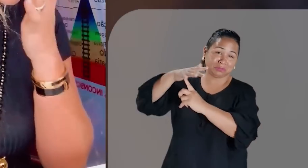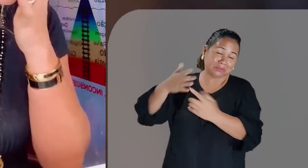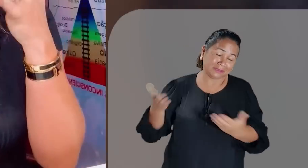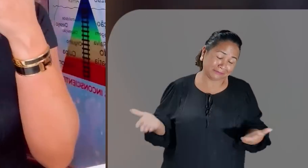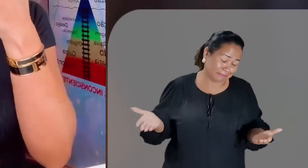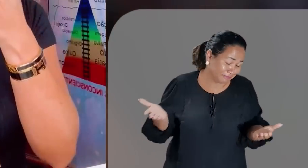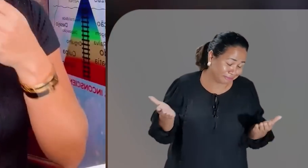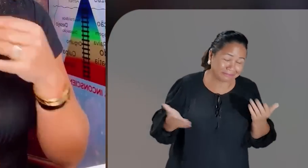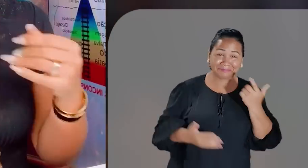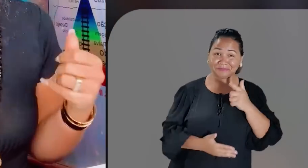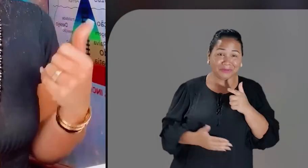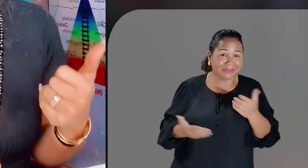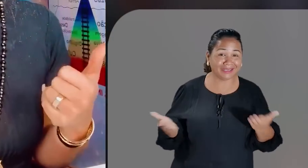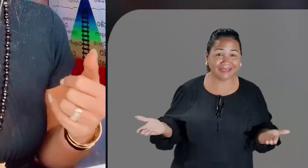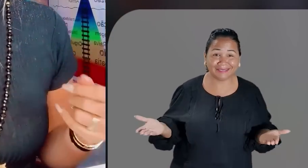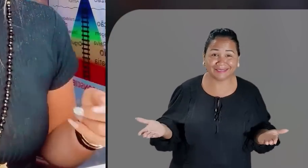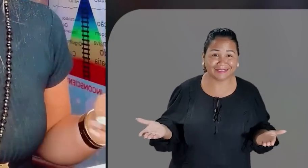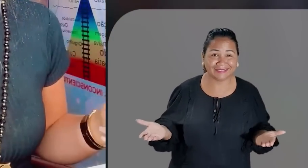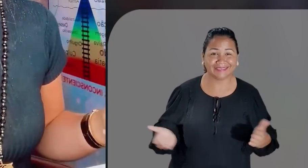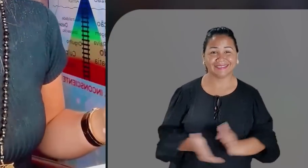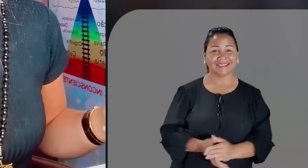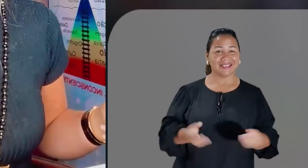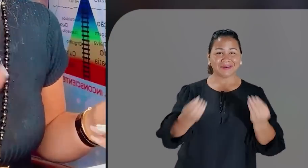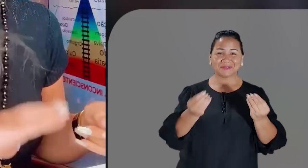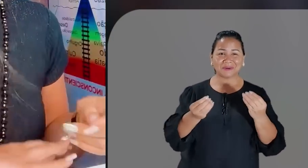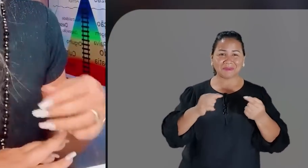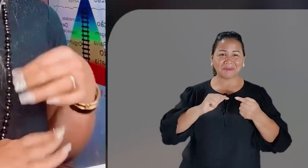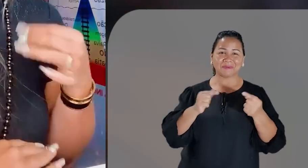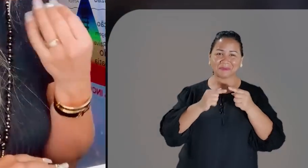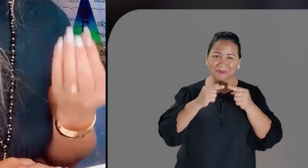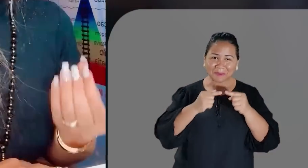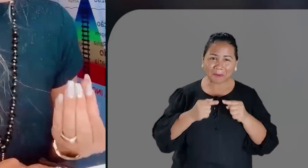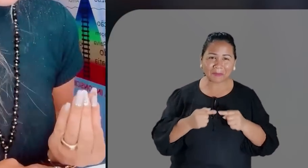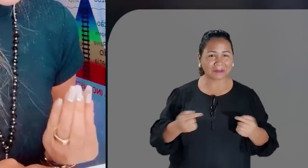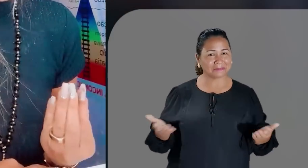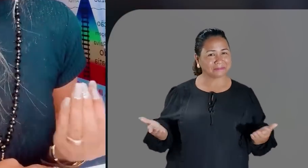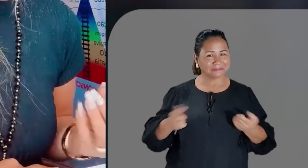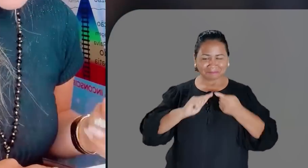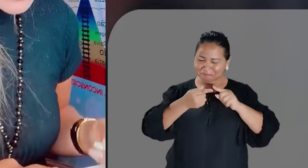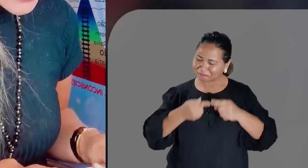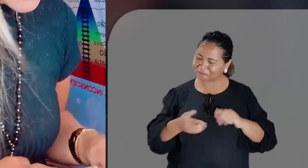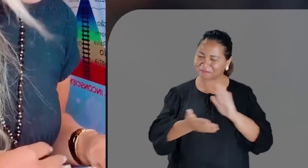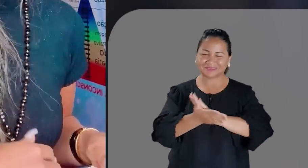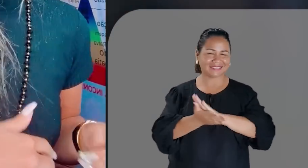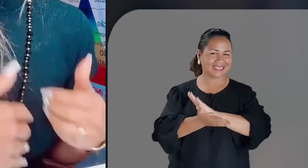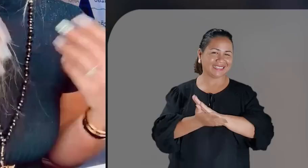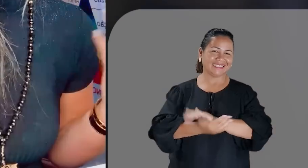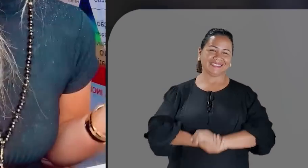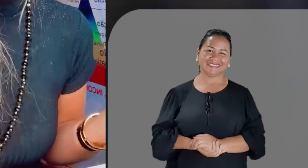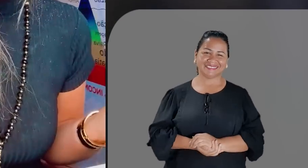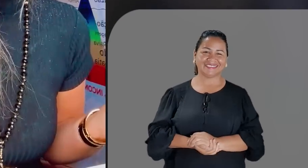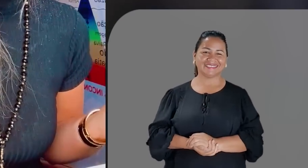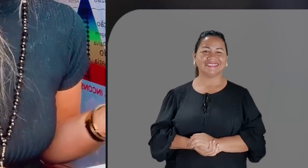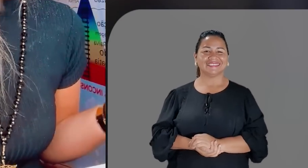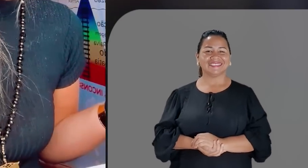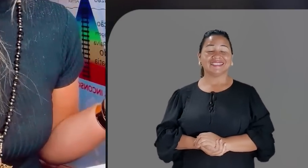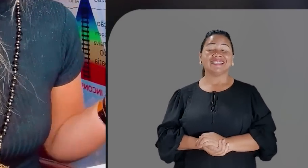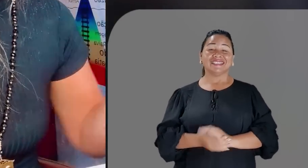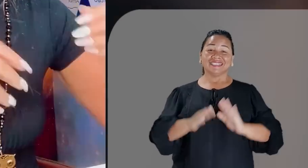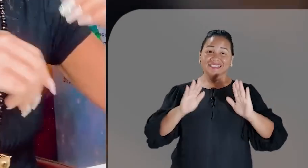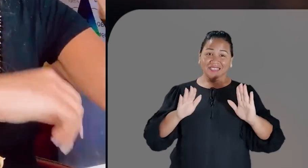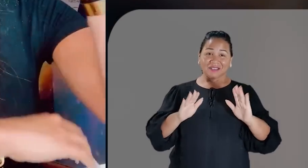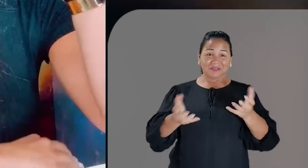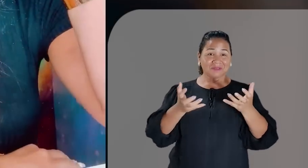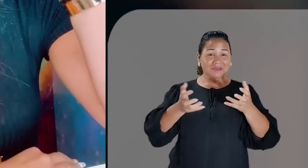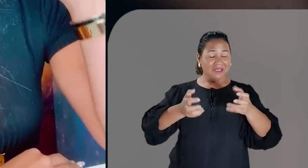helicóptero. A garagem é boa, né? Eu adoro falar isso. Eu não tenho garagem pro meu avião. Vou guardar em que garagem? Não dá.